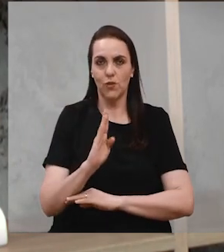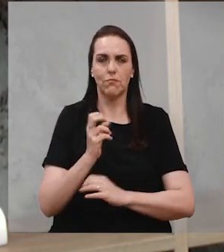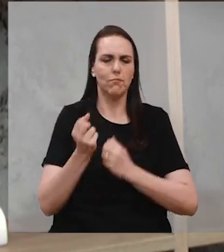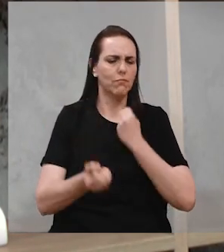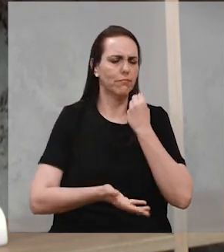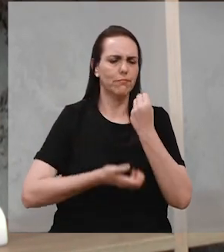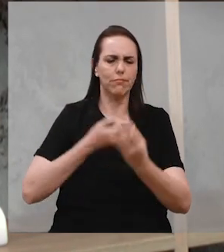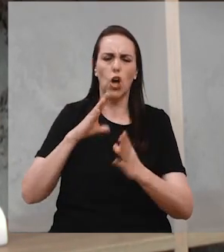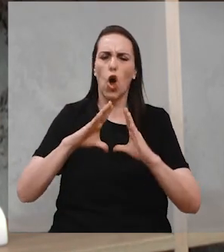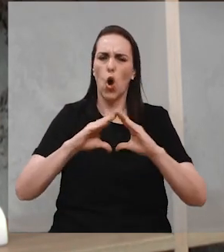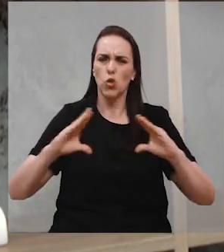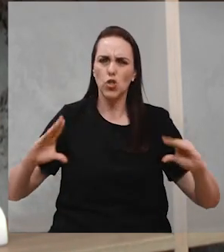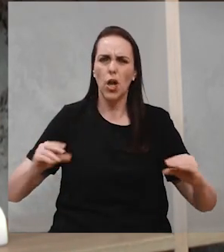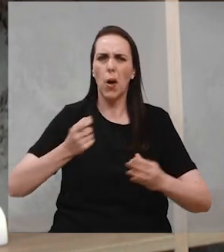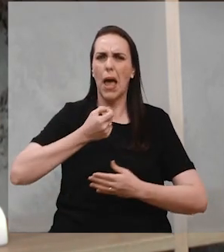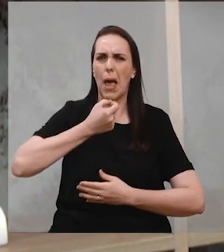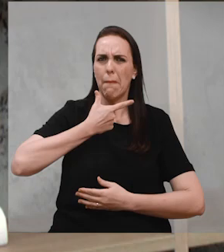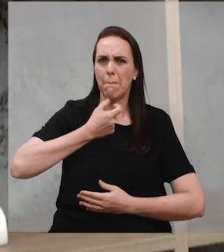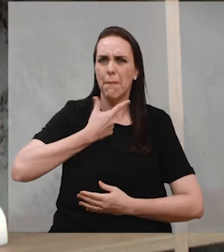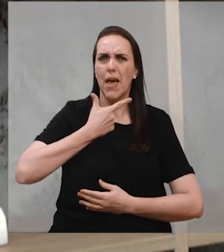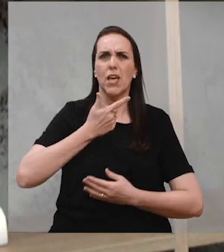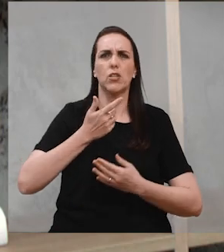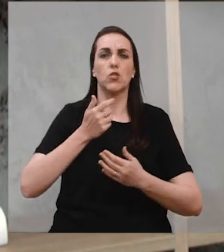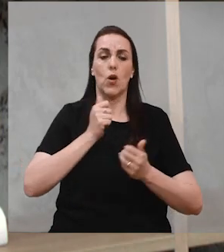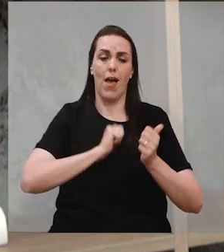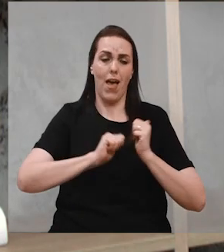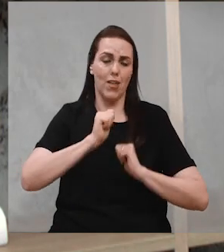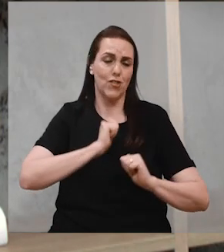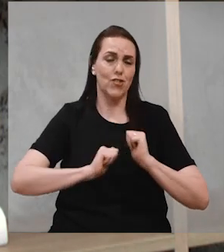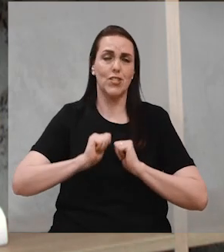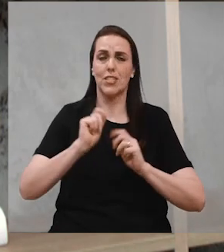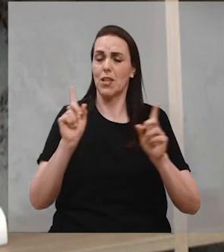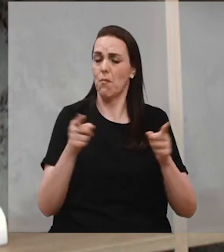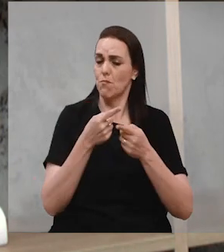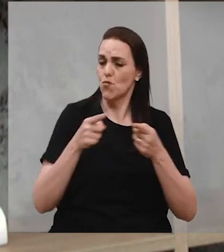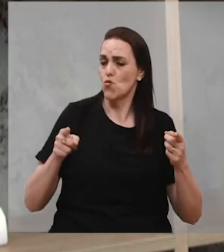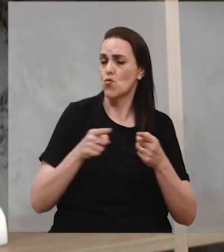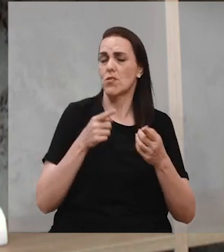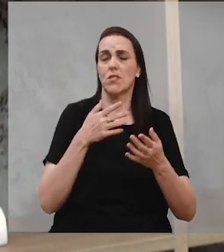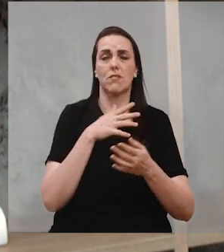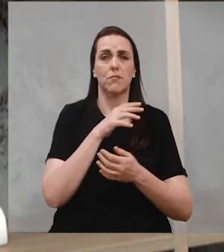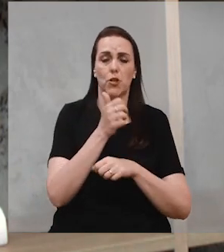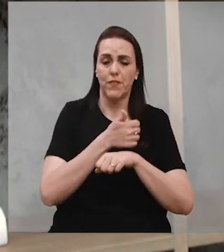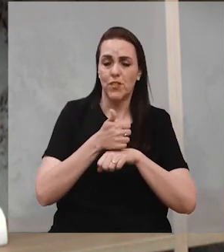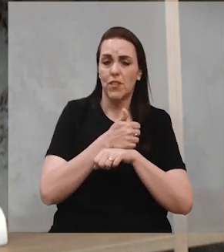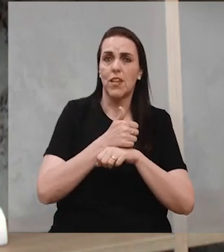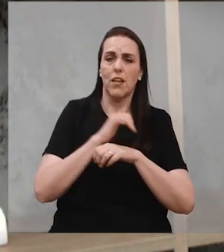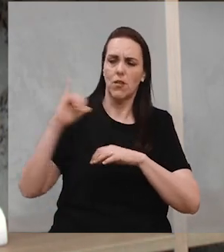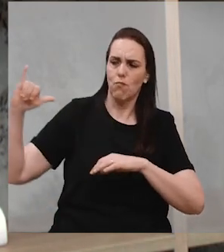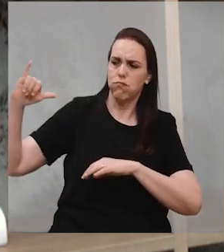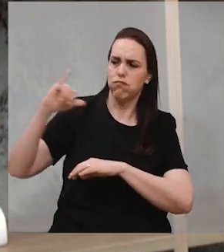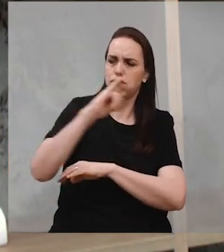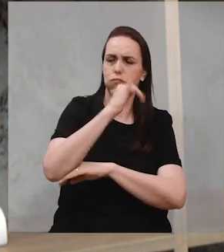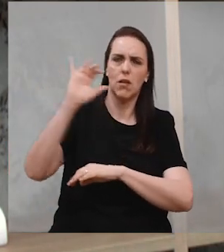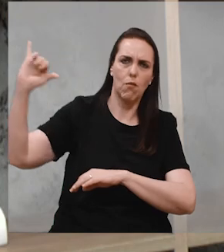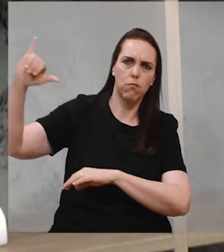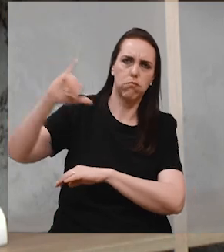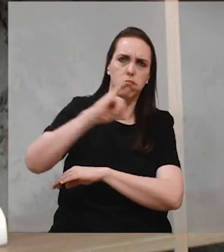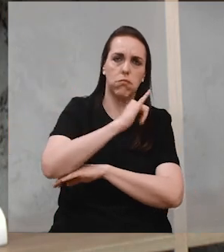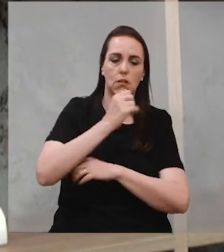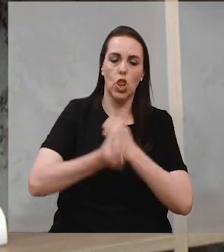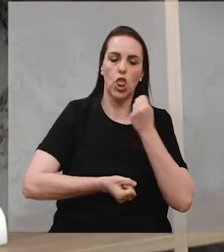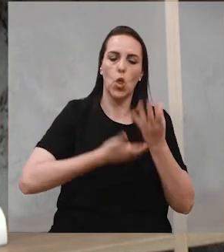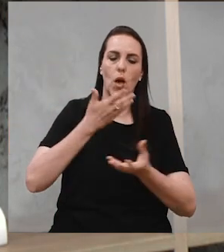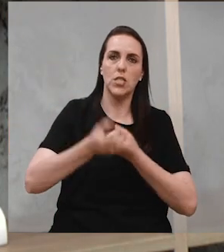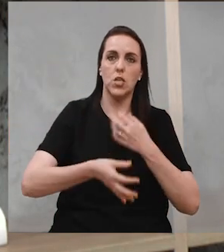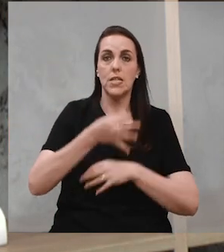Brasil, diversas doações, colchões, medicamentos, artistas, músicos mandavam seus jatinhos, seus aviões